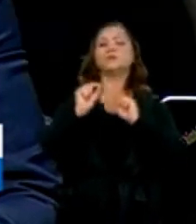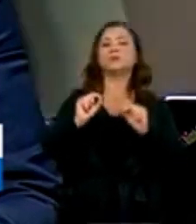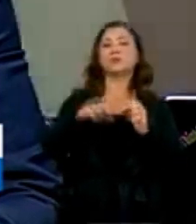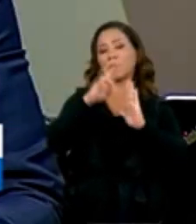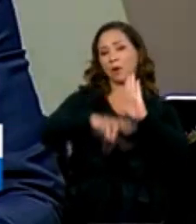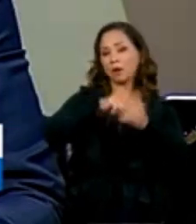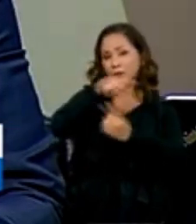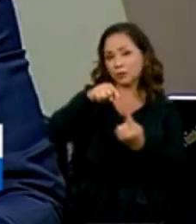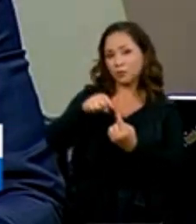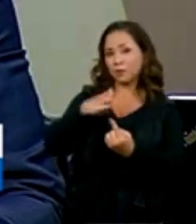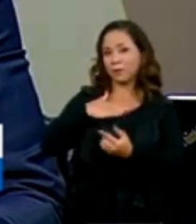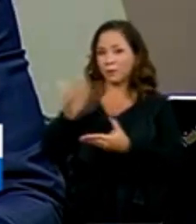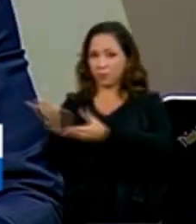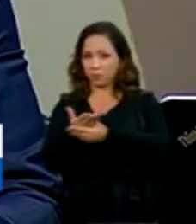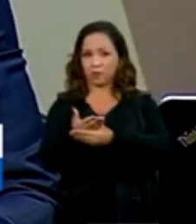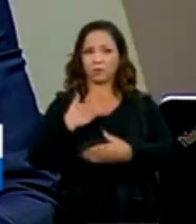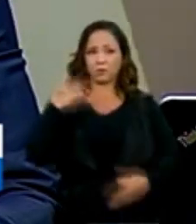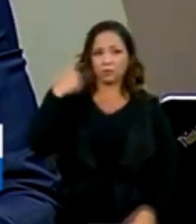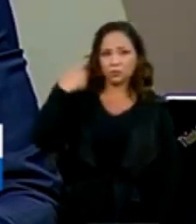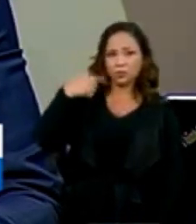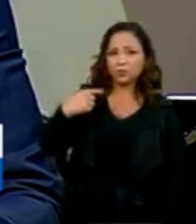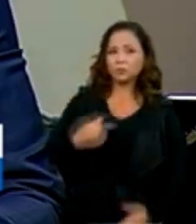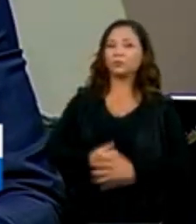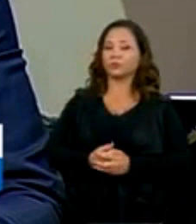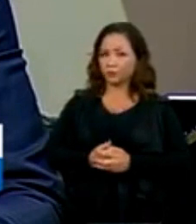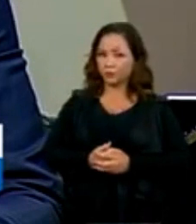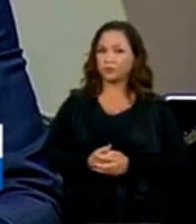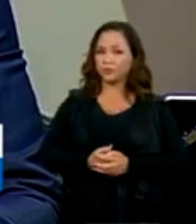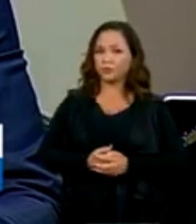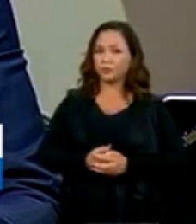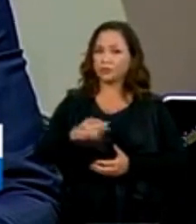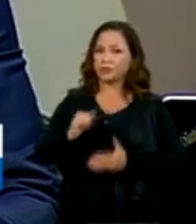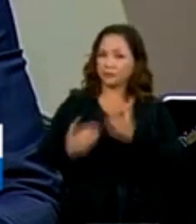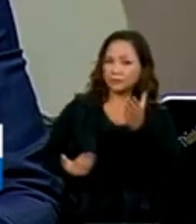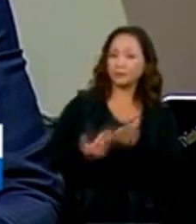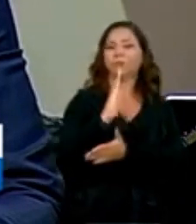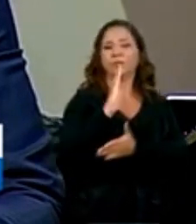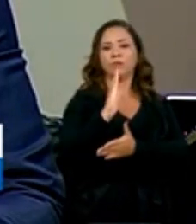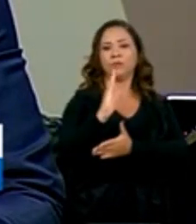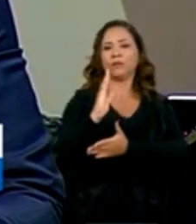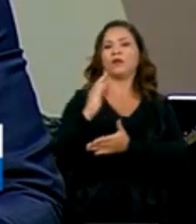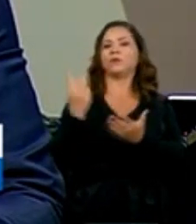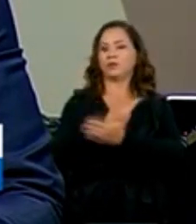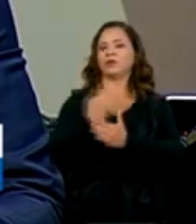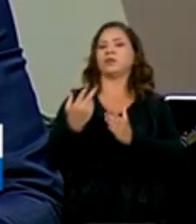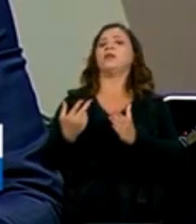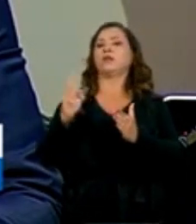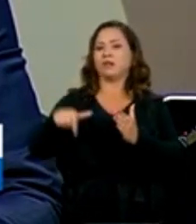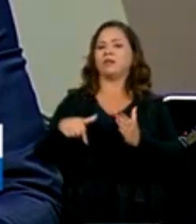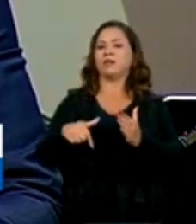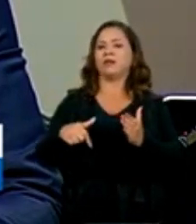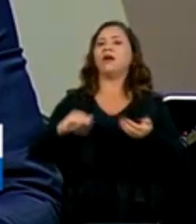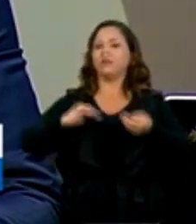advogado de Lula durante a Operação Lava Jato, ou seja, ele tem um bom trânsito político, especialmente em siglas de